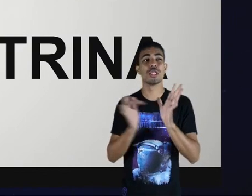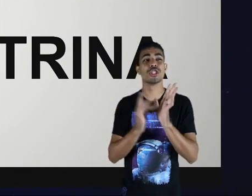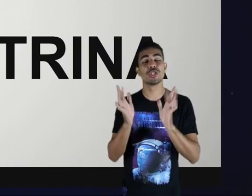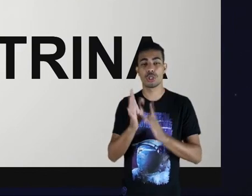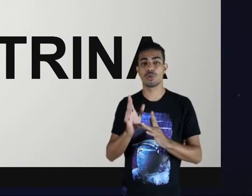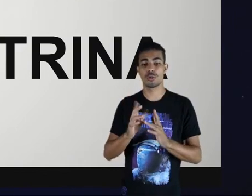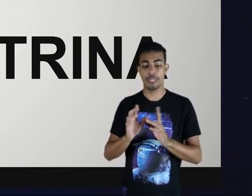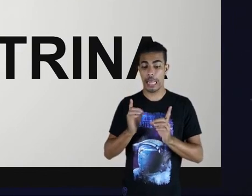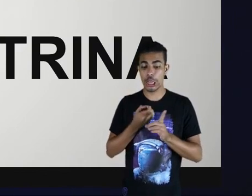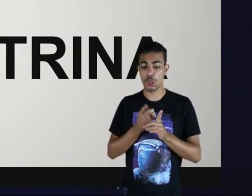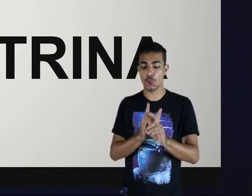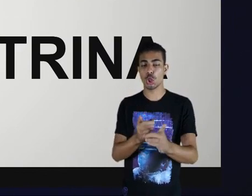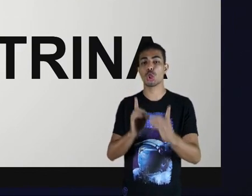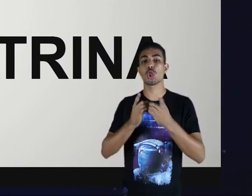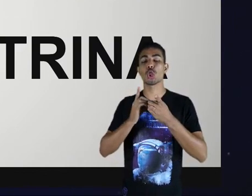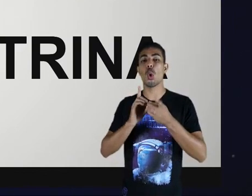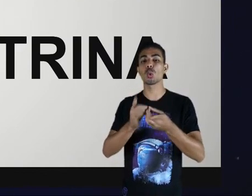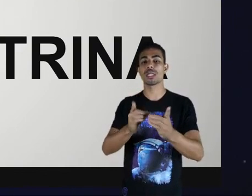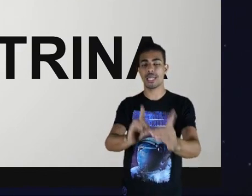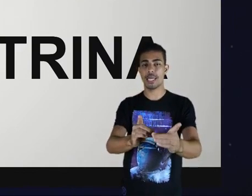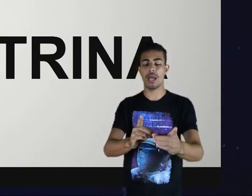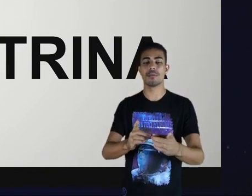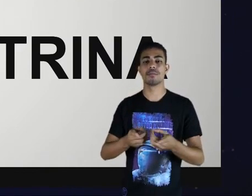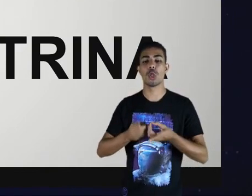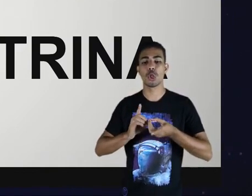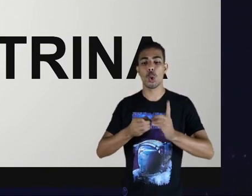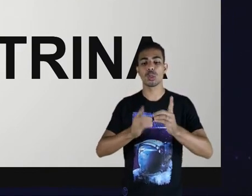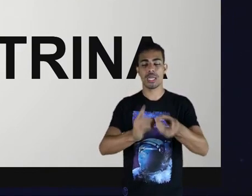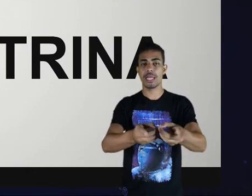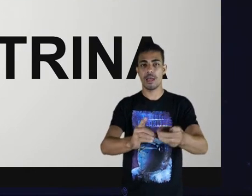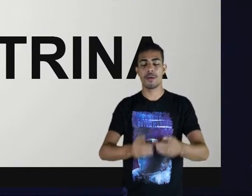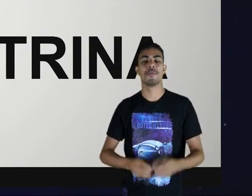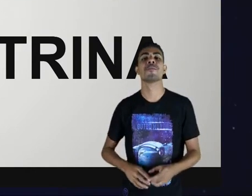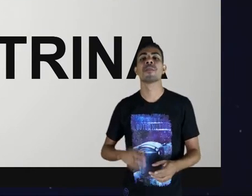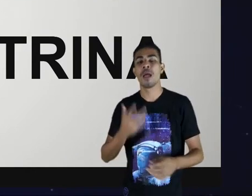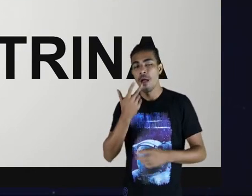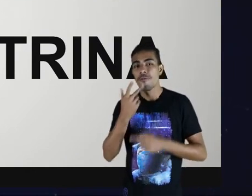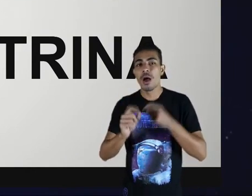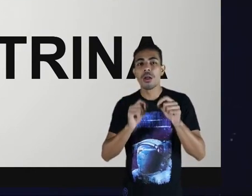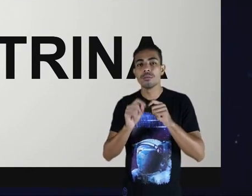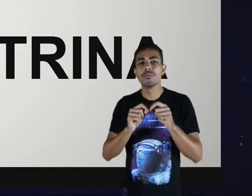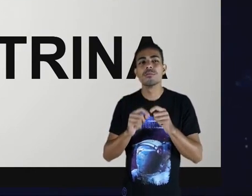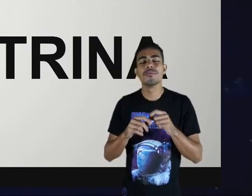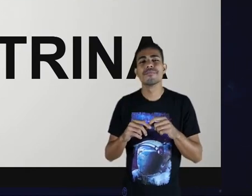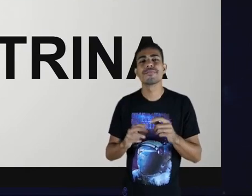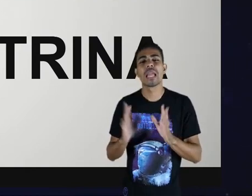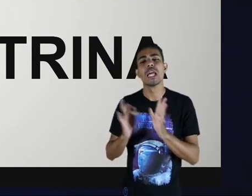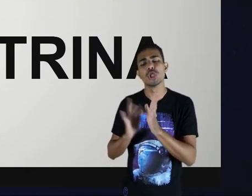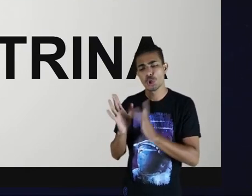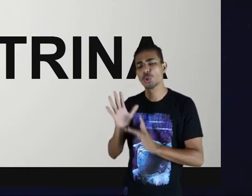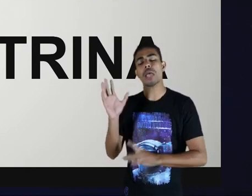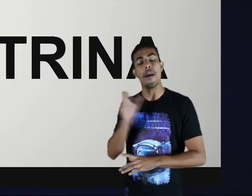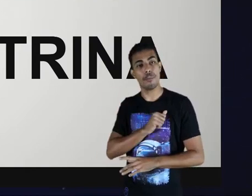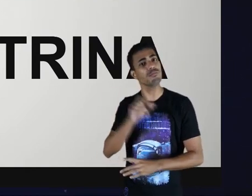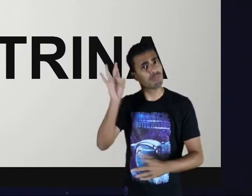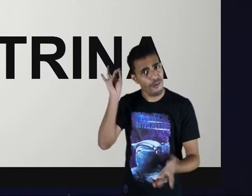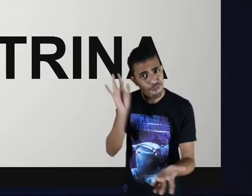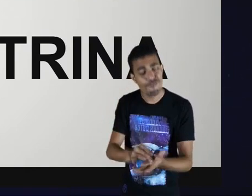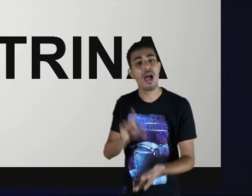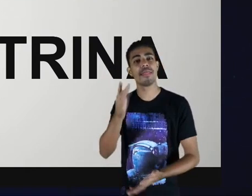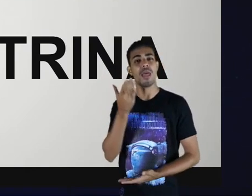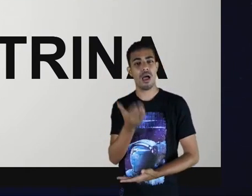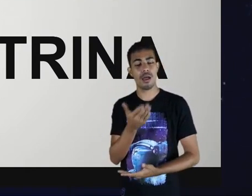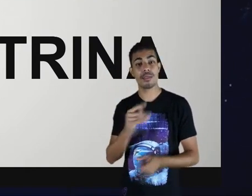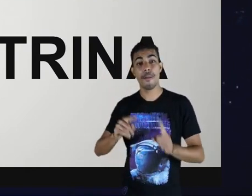um lindo, maravilhoso, mas ele viveu uma doutrina, um Jesus de amor. É verdade, viveu de